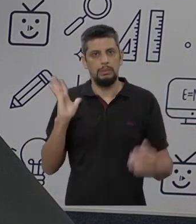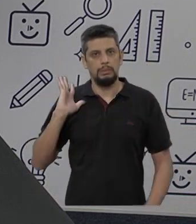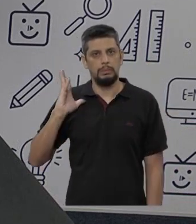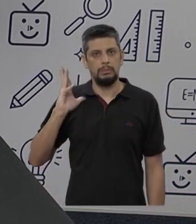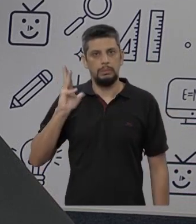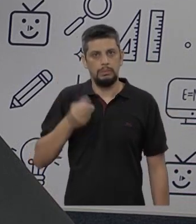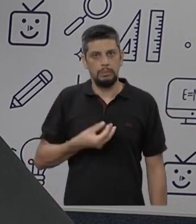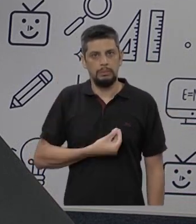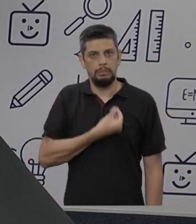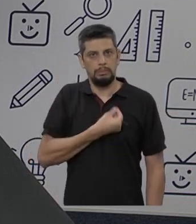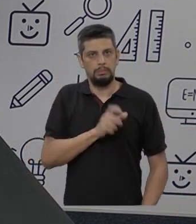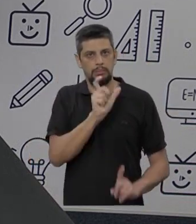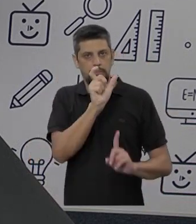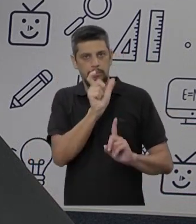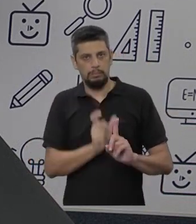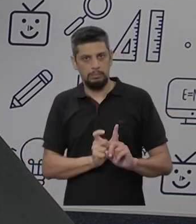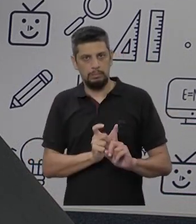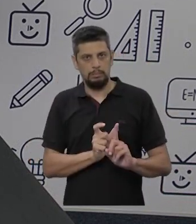é biografia.